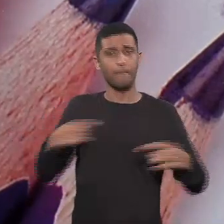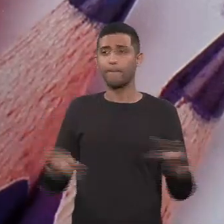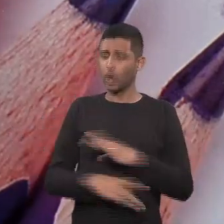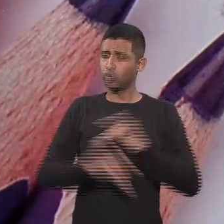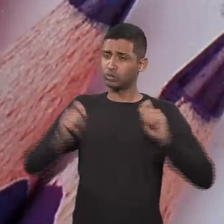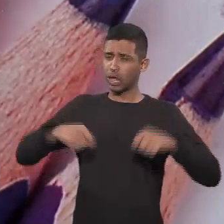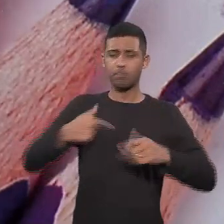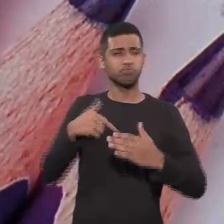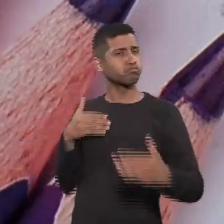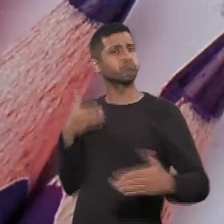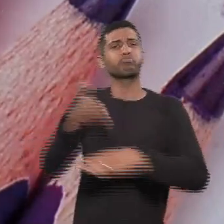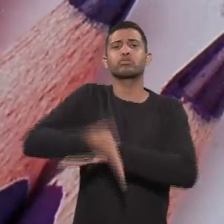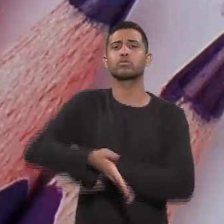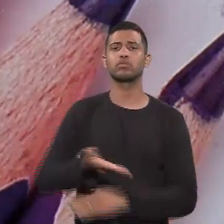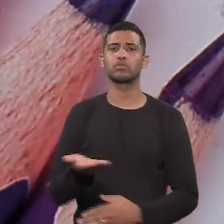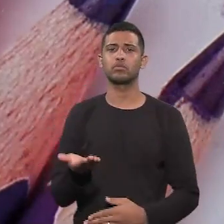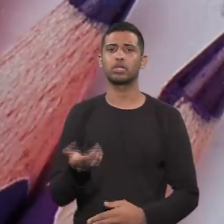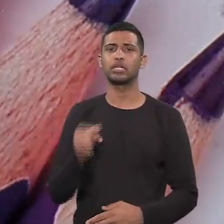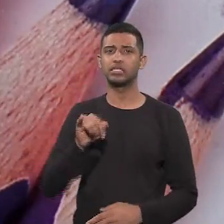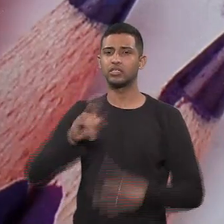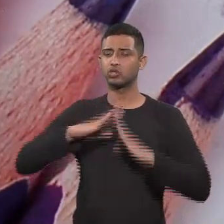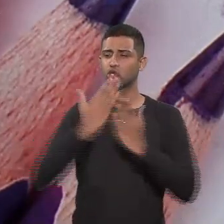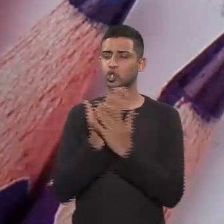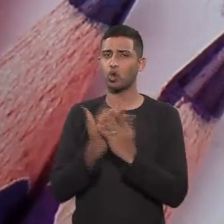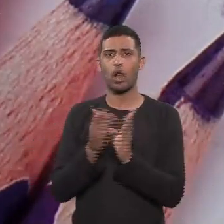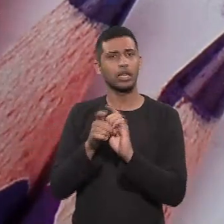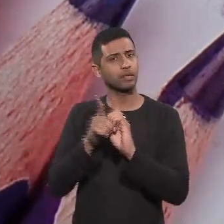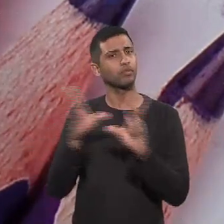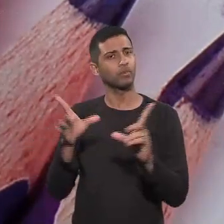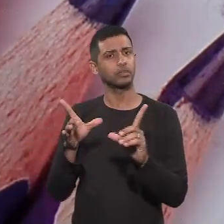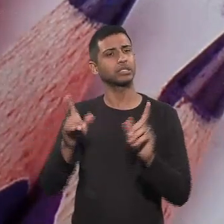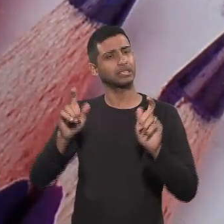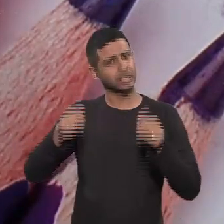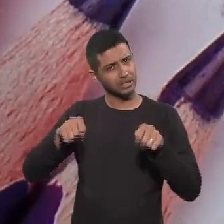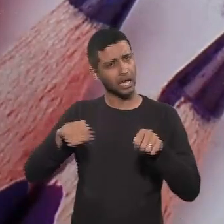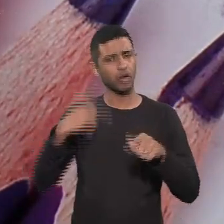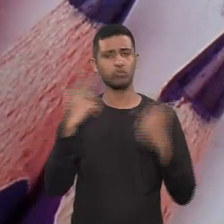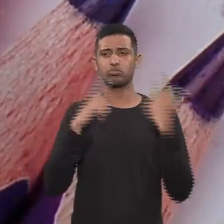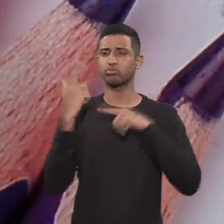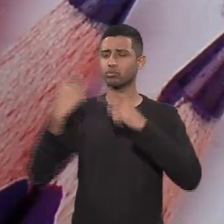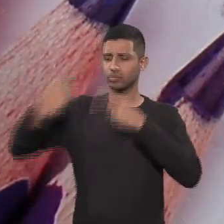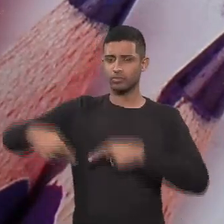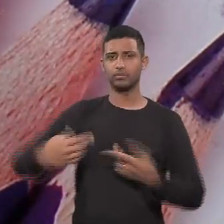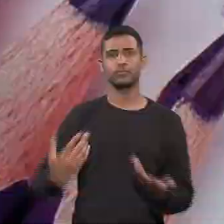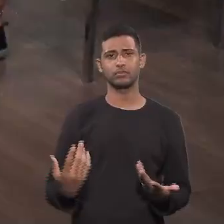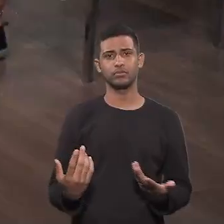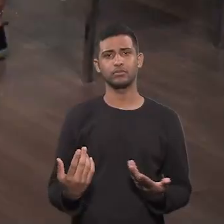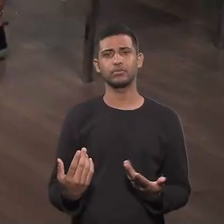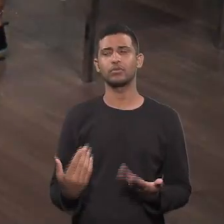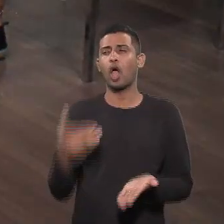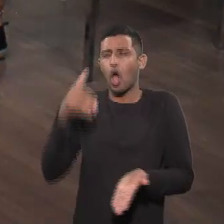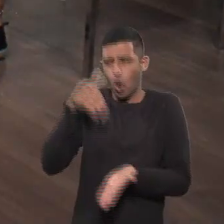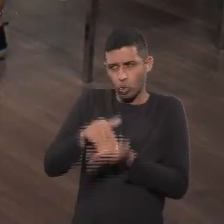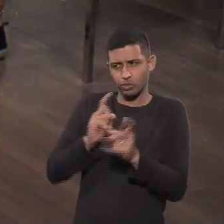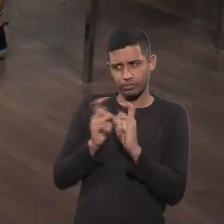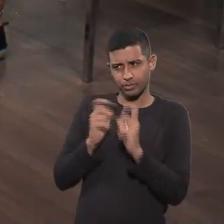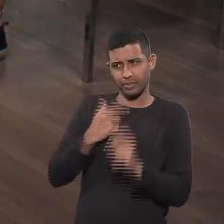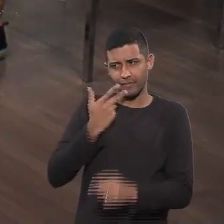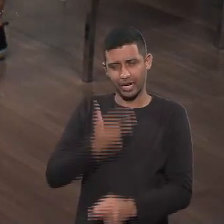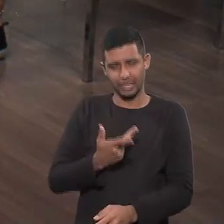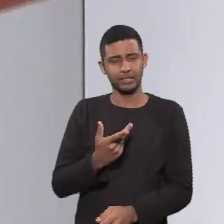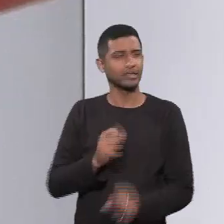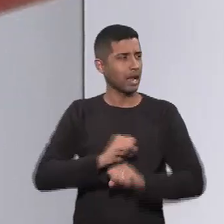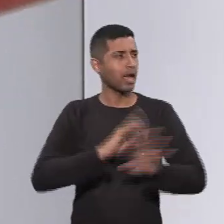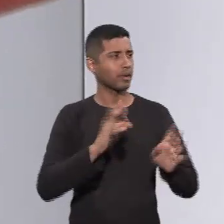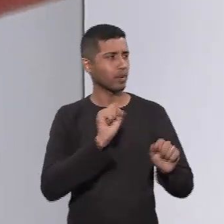a nossa educação e a escola sendo democrática, eu acho que a gente prepara para esses desafios. Me permita fazer uma última consideração. Claro, e à aí, vontade.